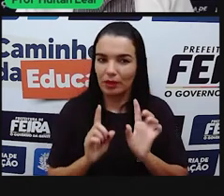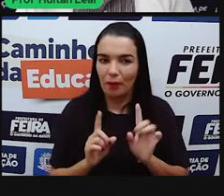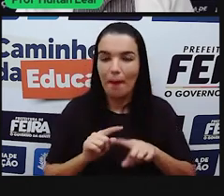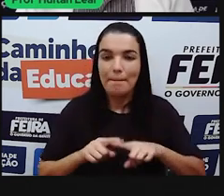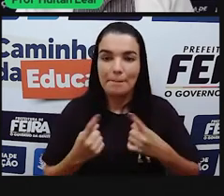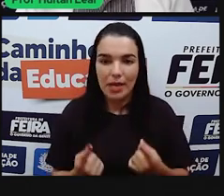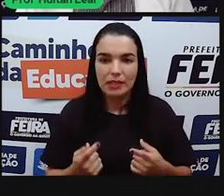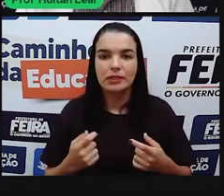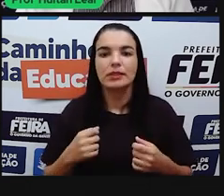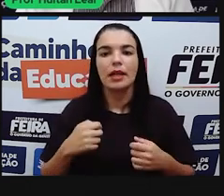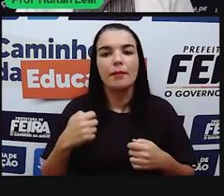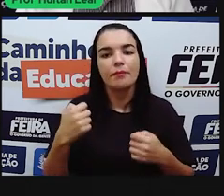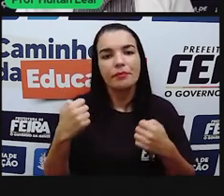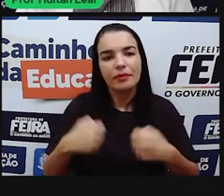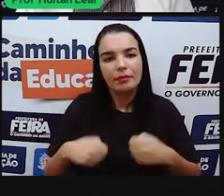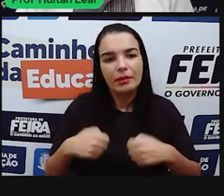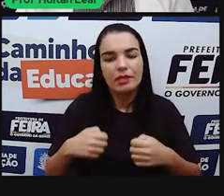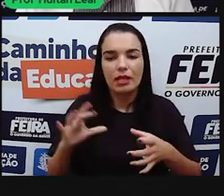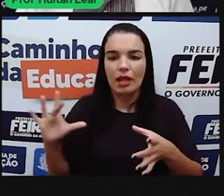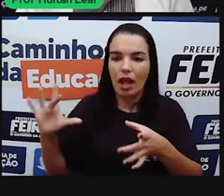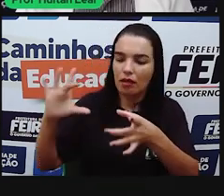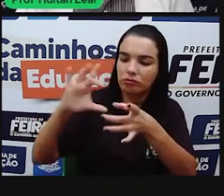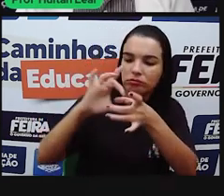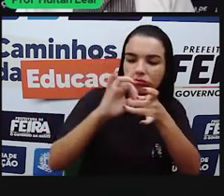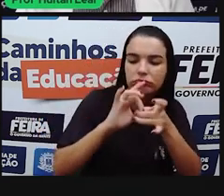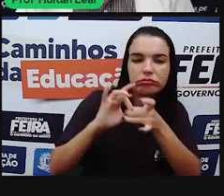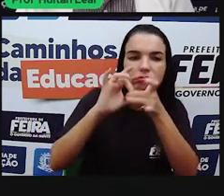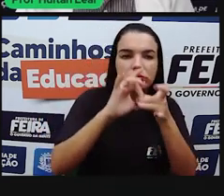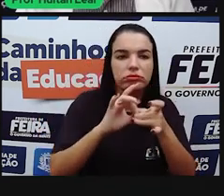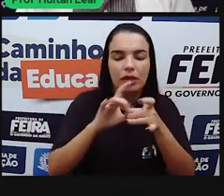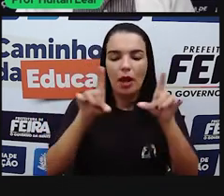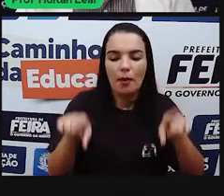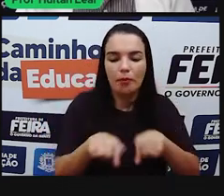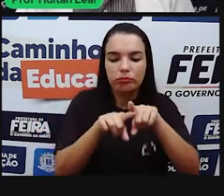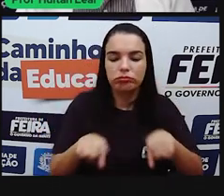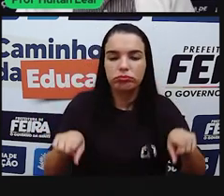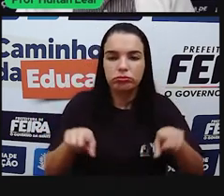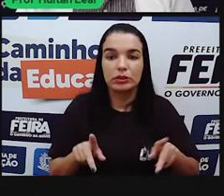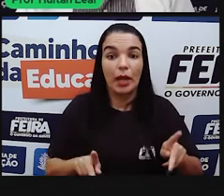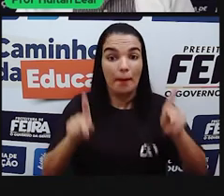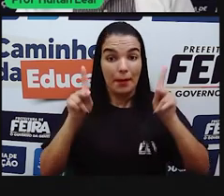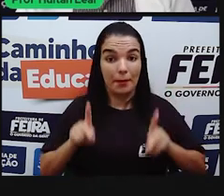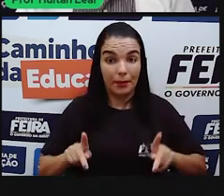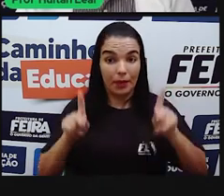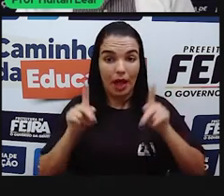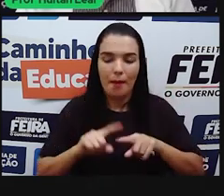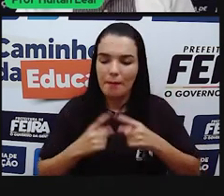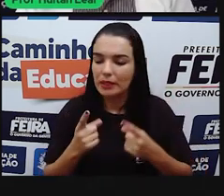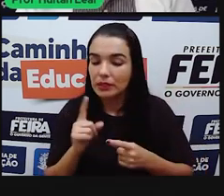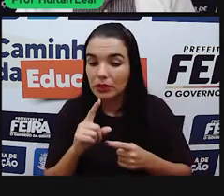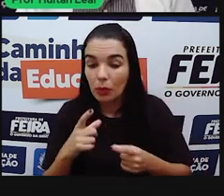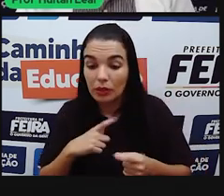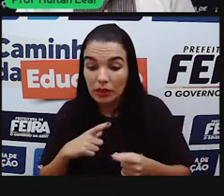Então, não está relacionado a isso, né? É música, mas não se prende à